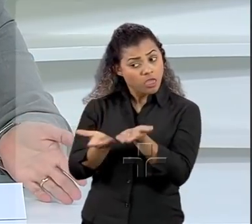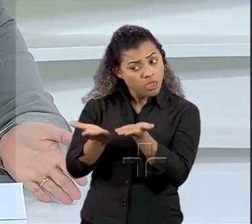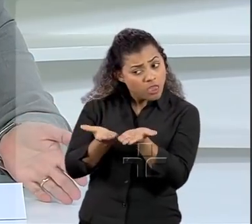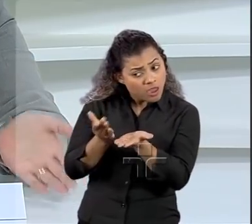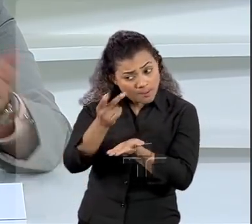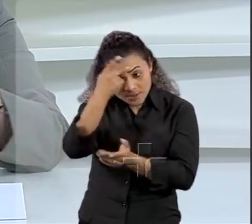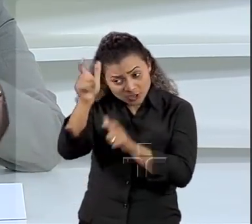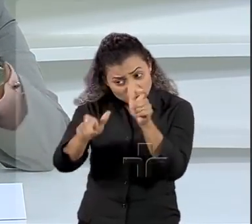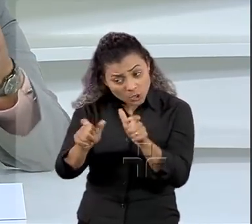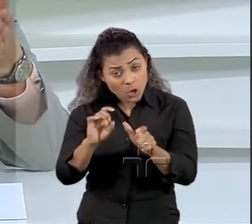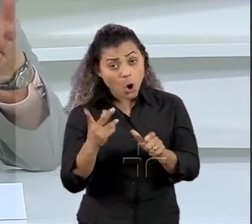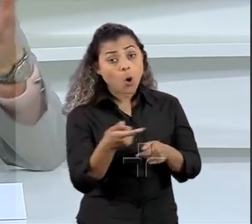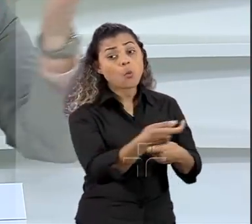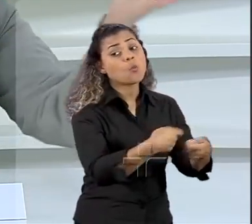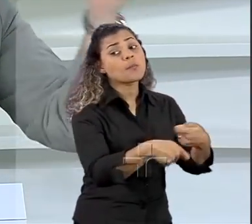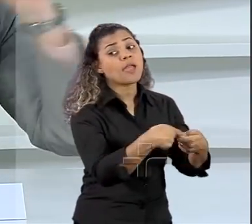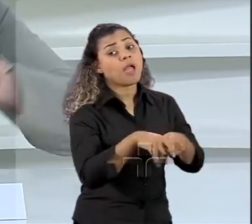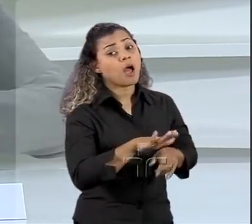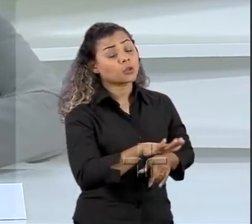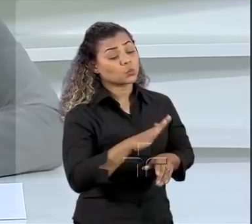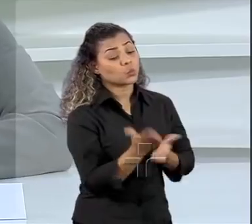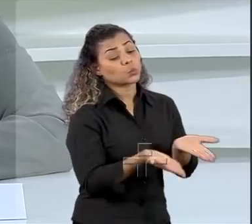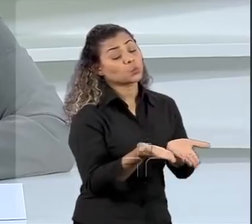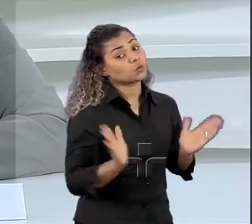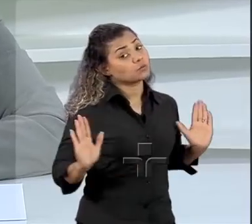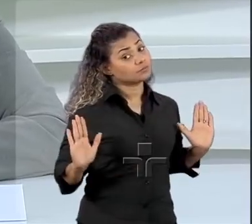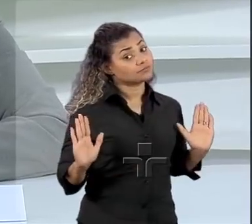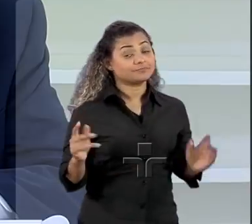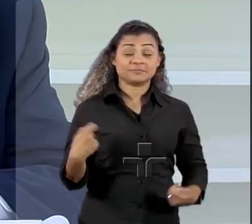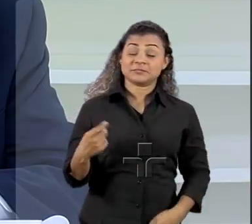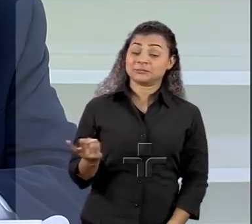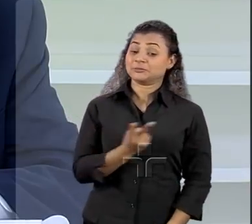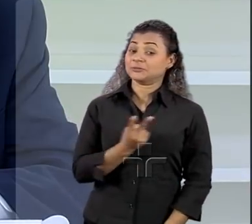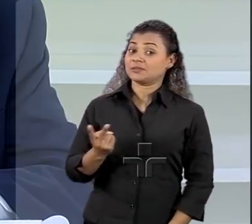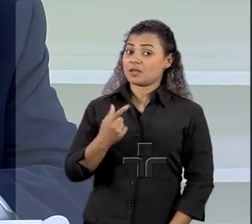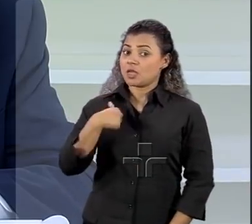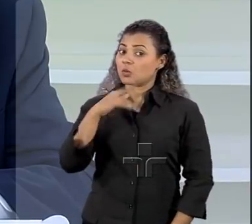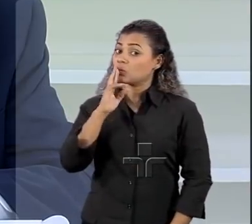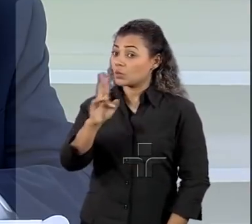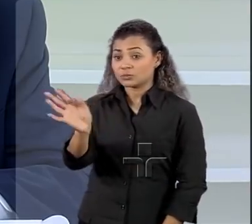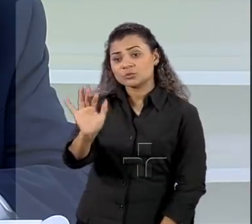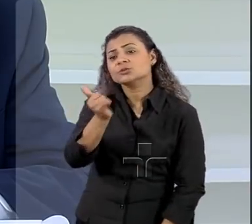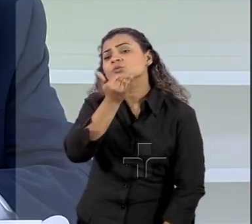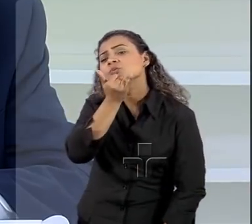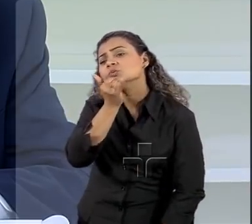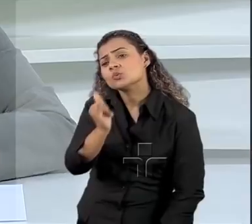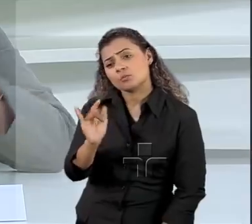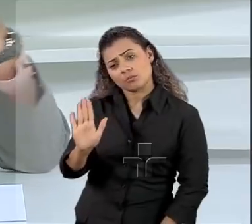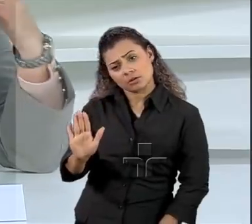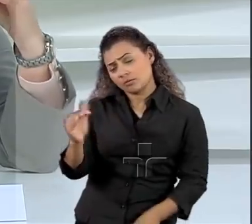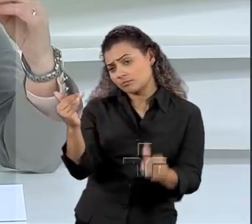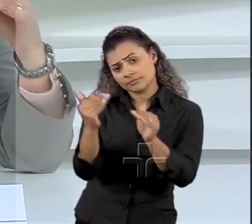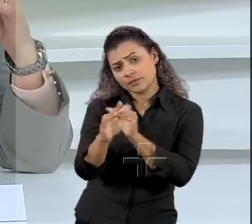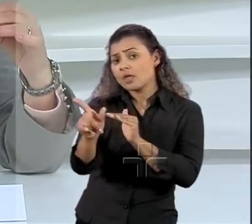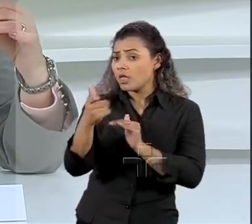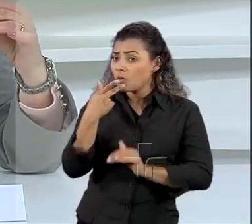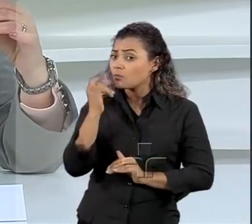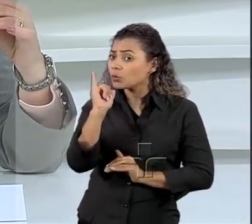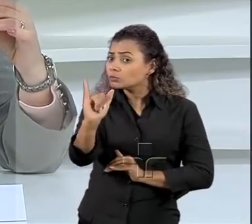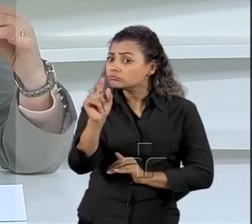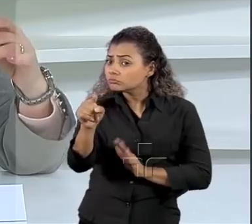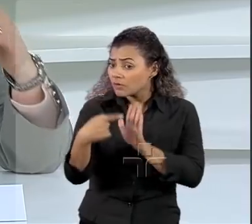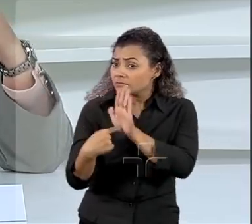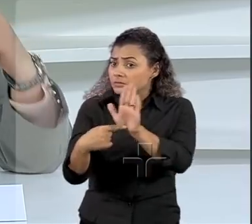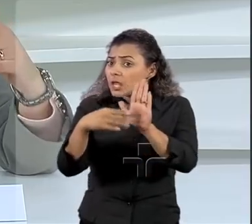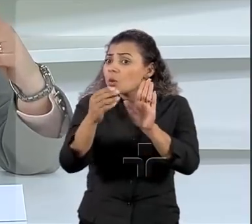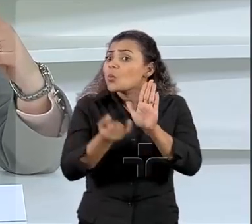mercado. Eu volto né, o Davi falou que eu não respondi a pergunta. Desculpa, Davi, eu discordo. Eu te dei números exatos. Nós